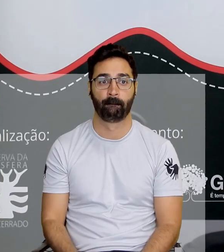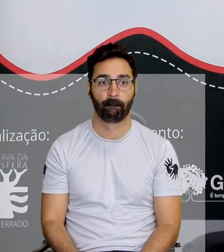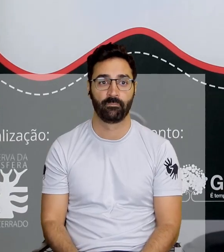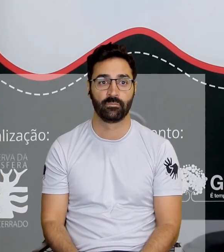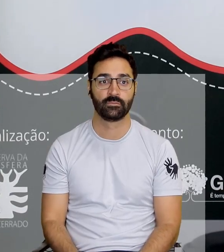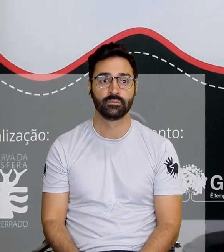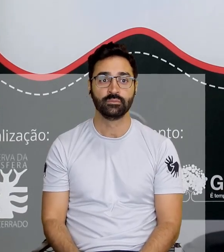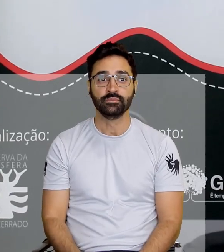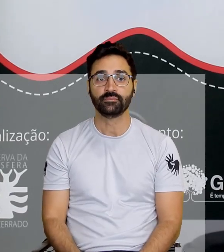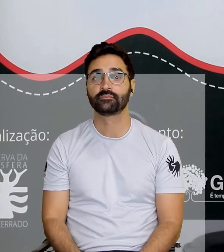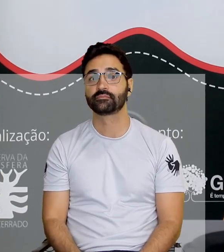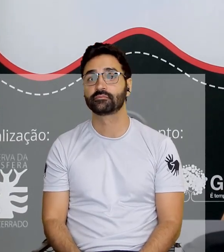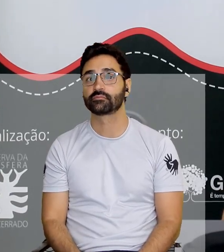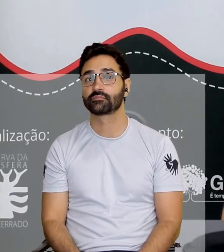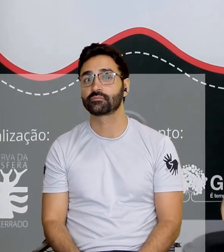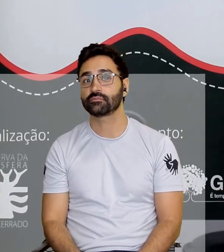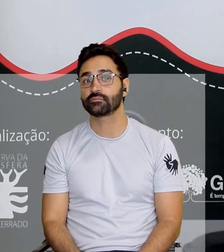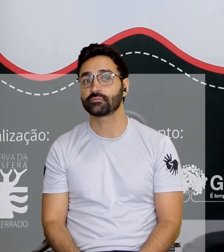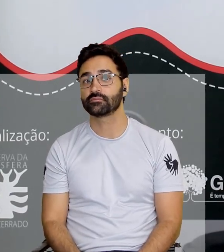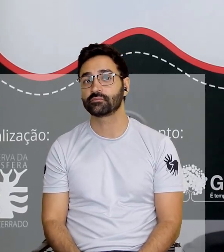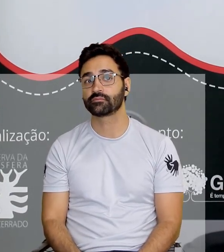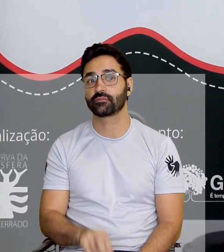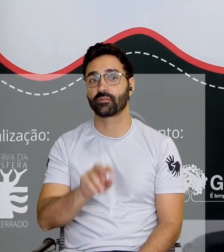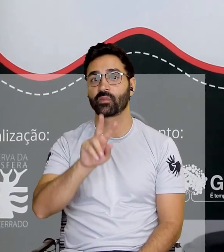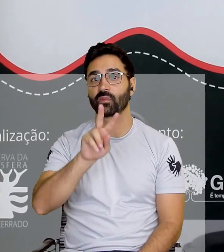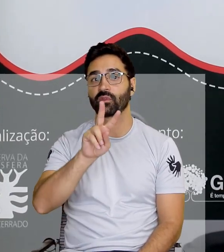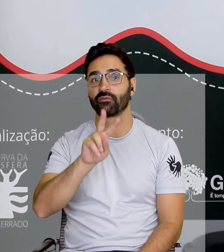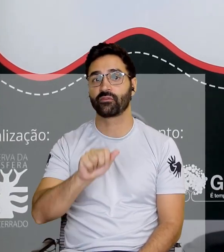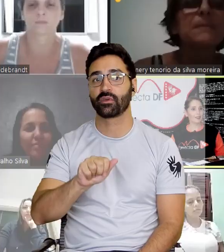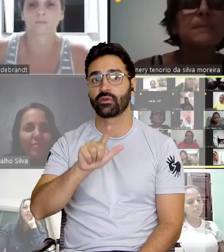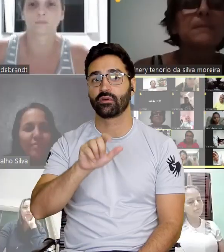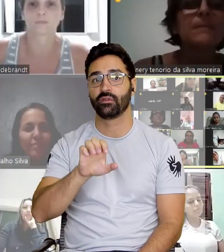Agora a Valéria Fonseca vai me responder.